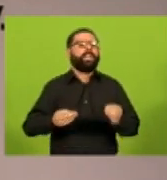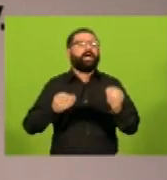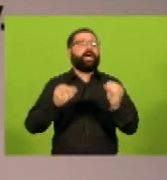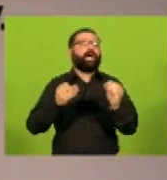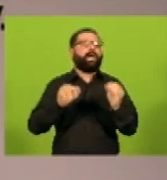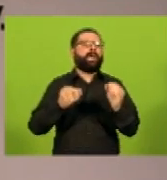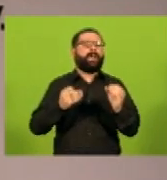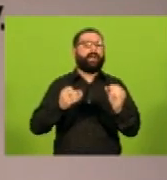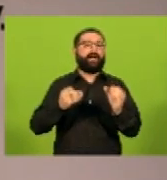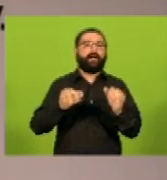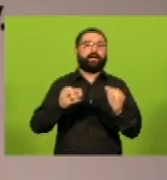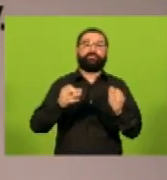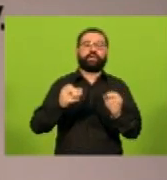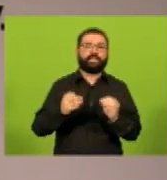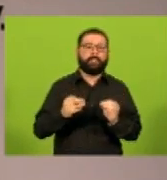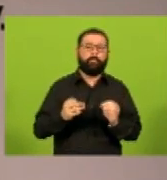tá?